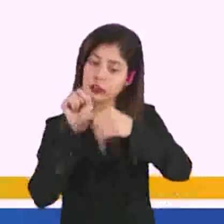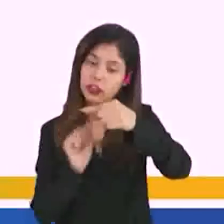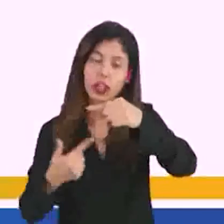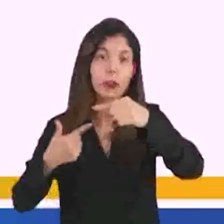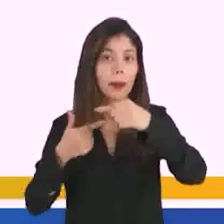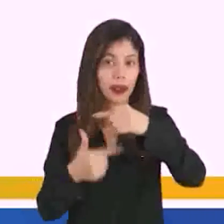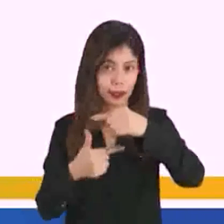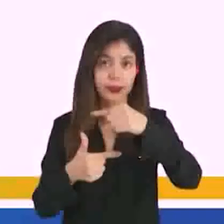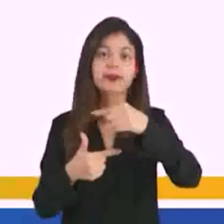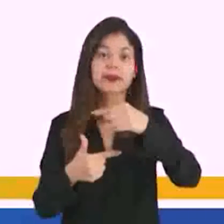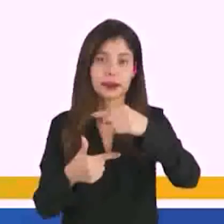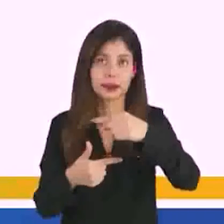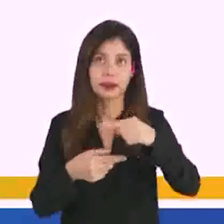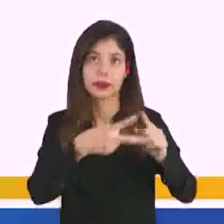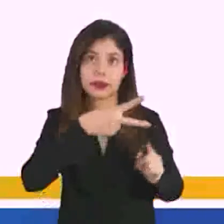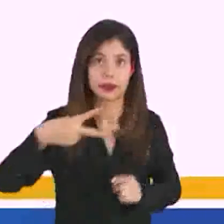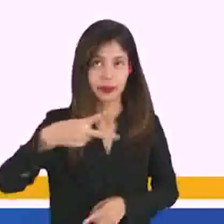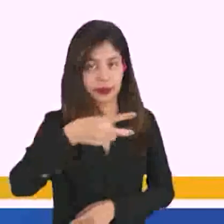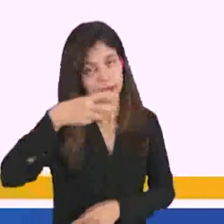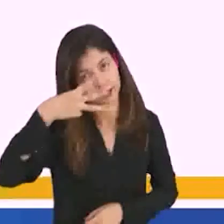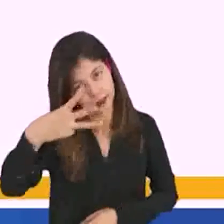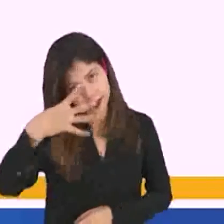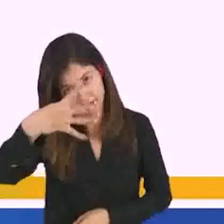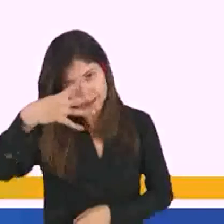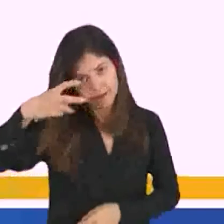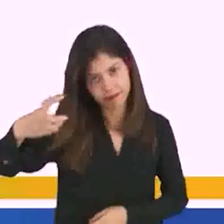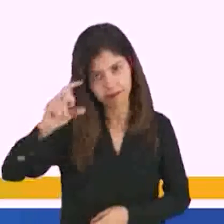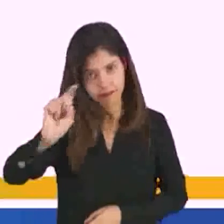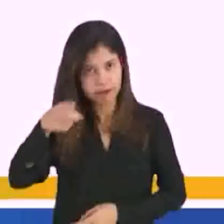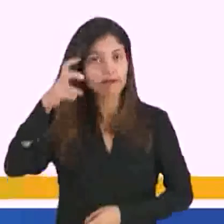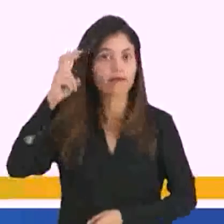dividindo 87 para 2, nós temos